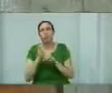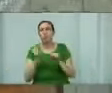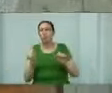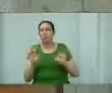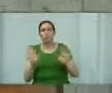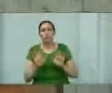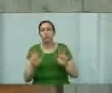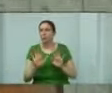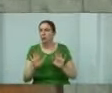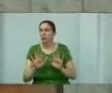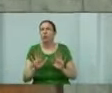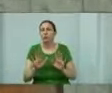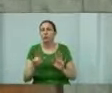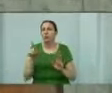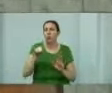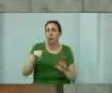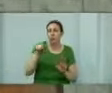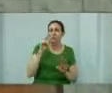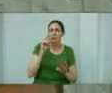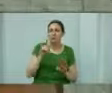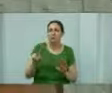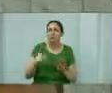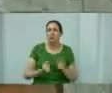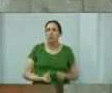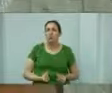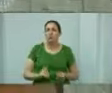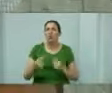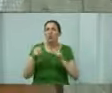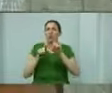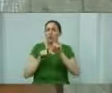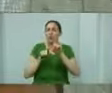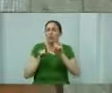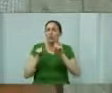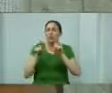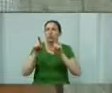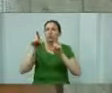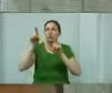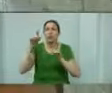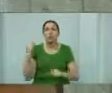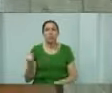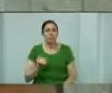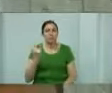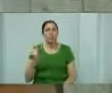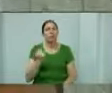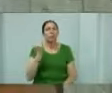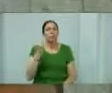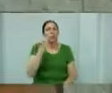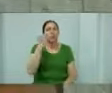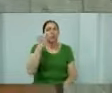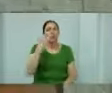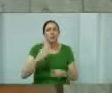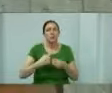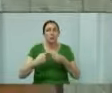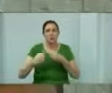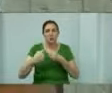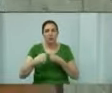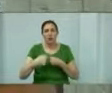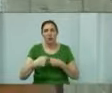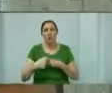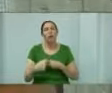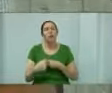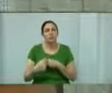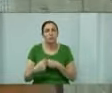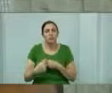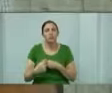Vocês devem ter visto que o gráfico vai gradativamente subindo. E isso é muito importante para a nossa cidade. É a nossa maior